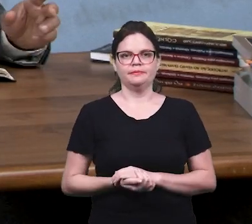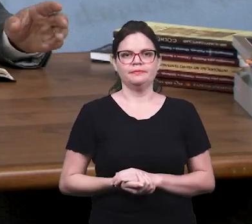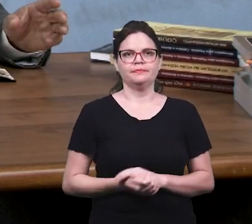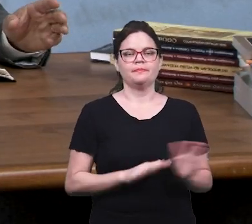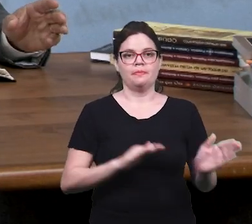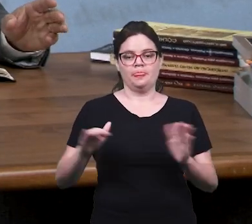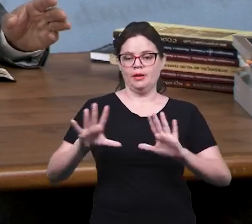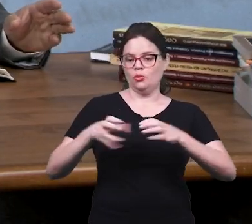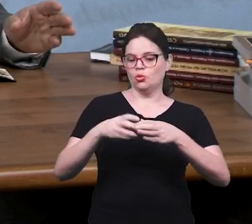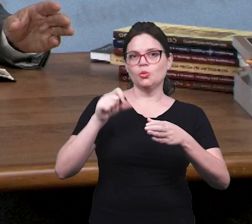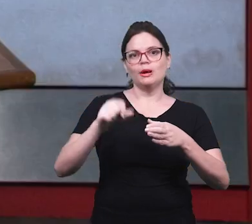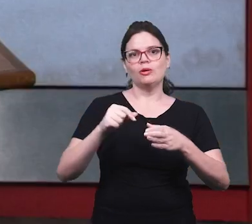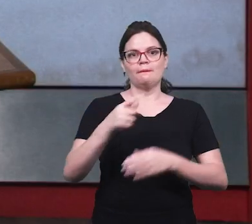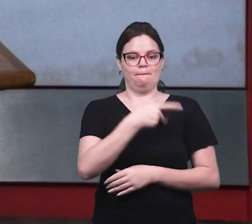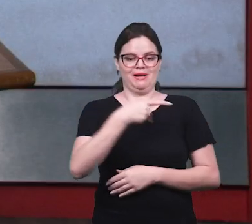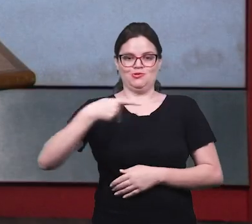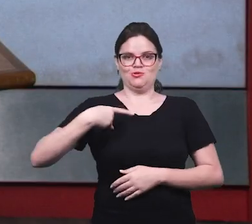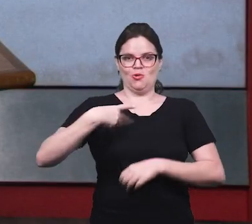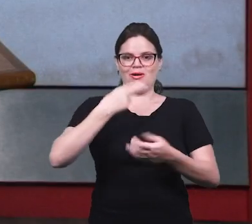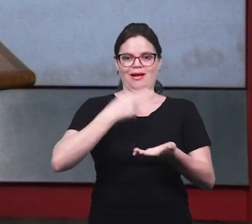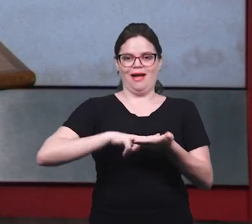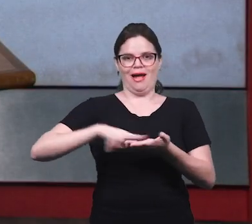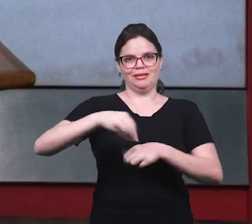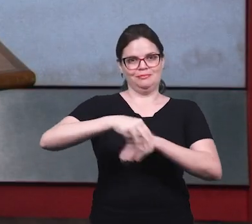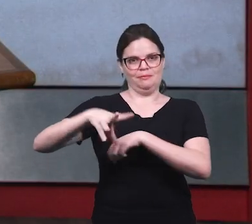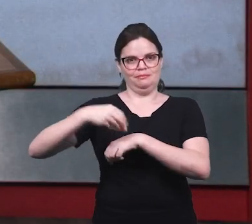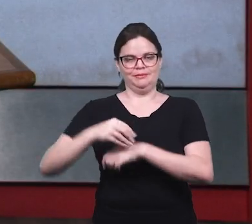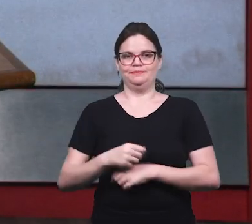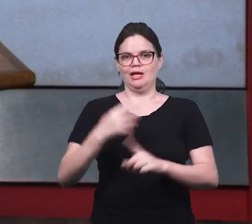As epístolas pastorais, 1 e 2